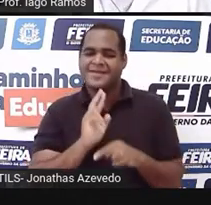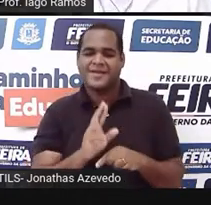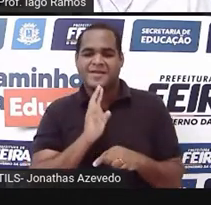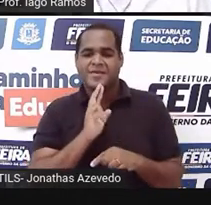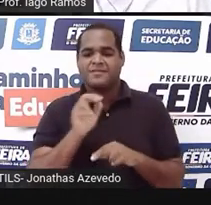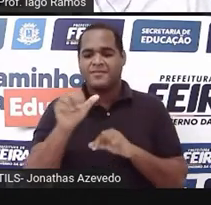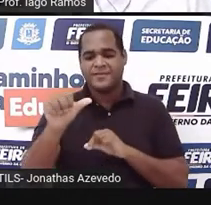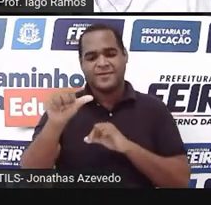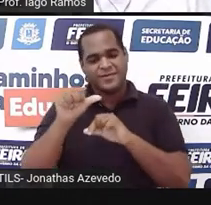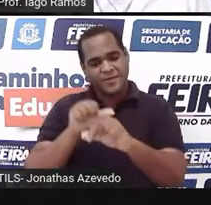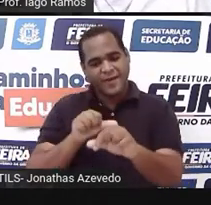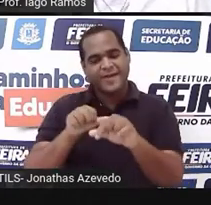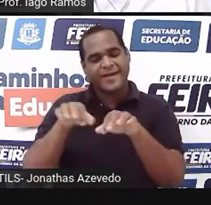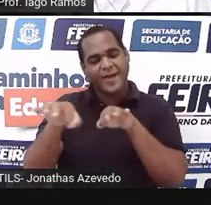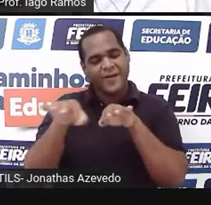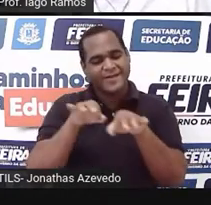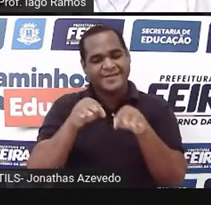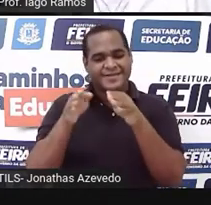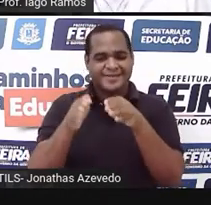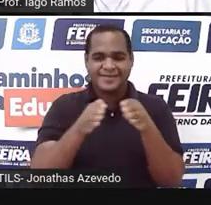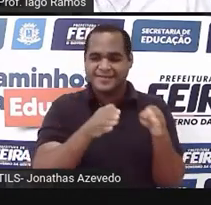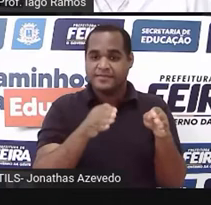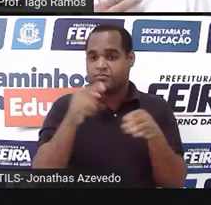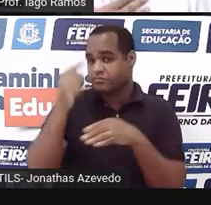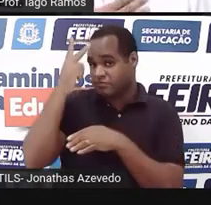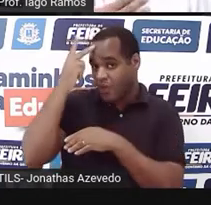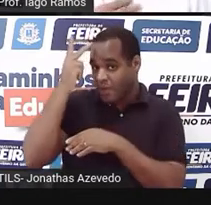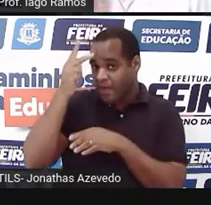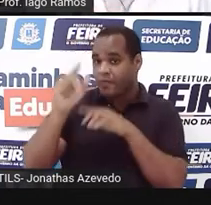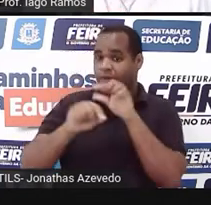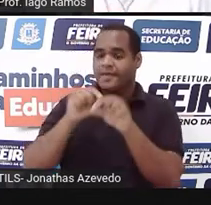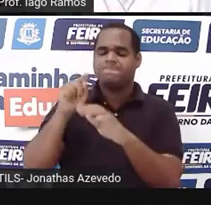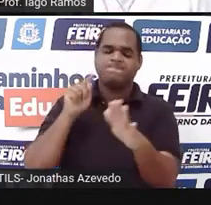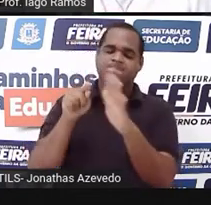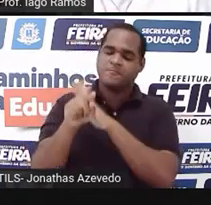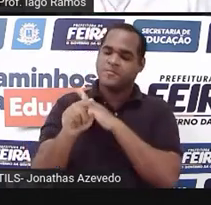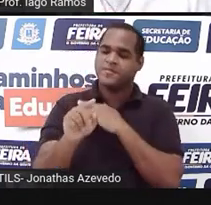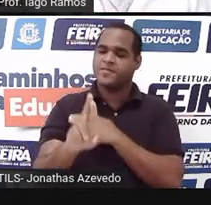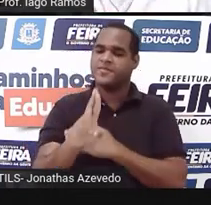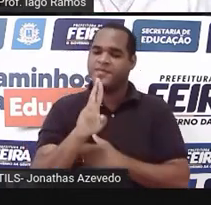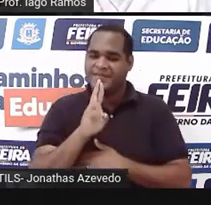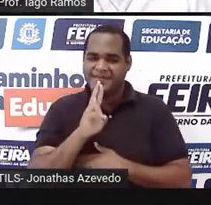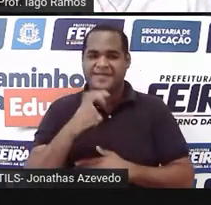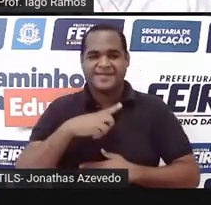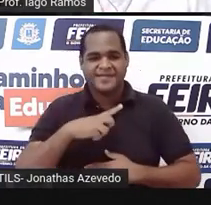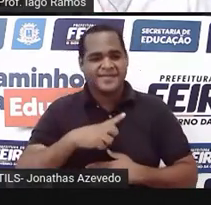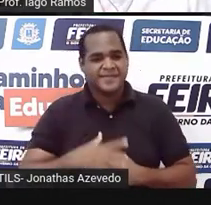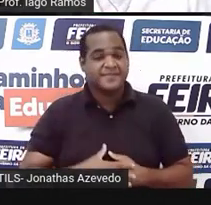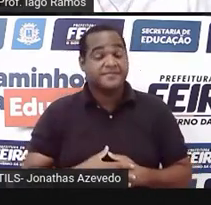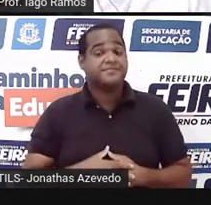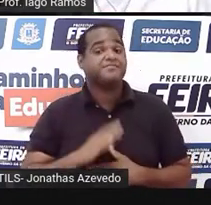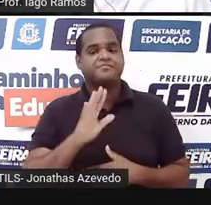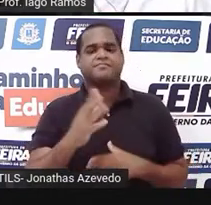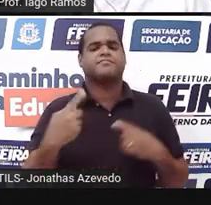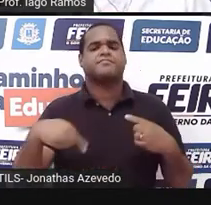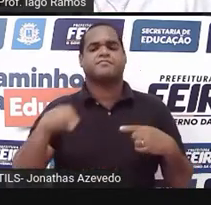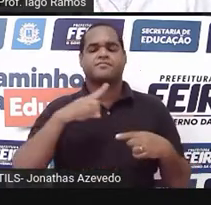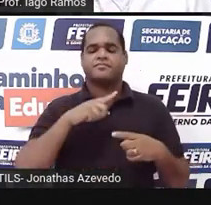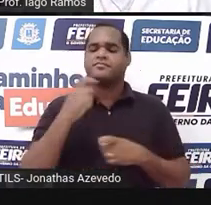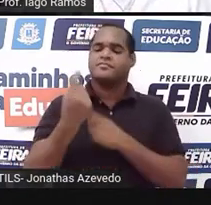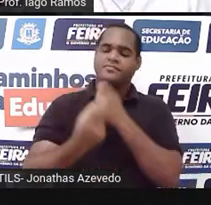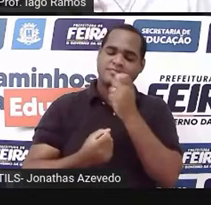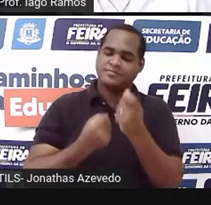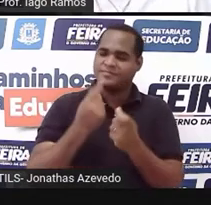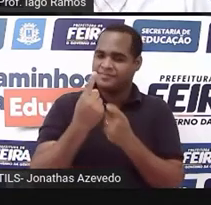invertendo um pouco a ordem das coisas não é o mais normal é eu perguntar e você responder só que a gente vai a gente faz aqui de vez em